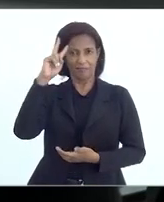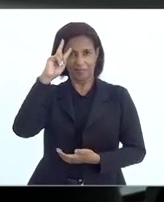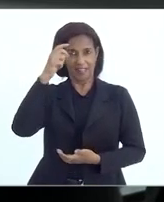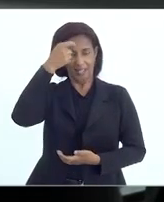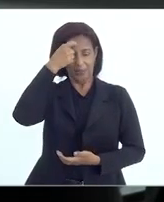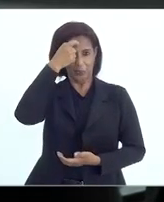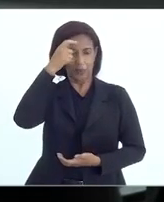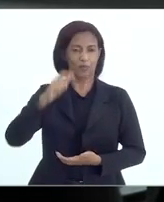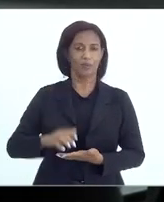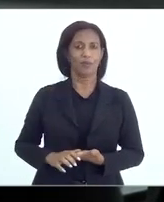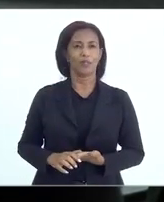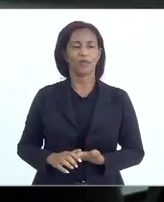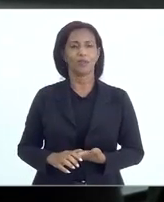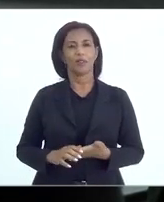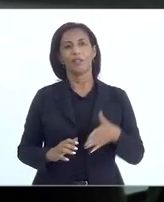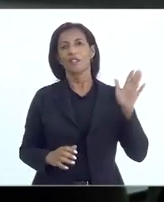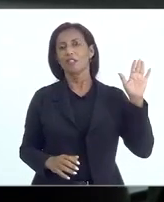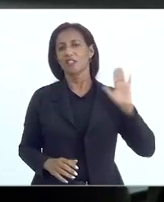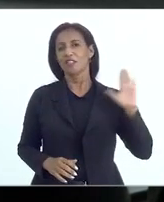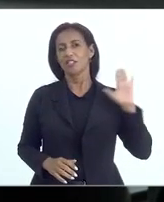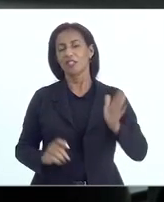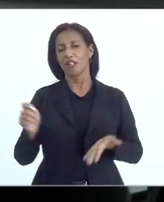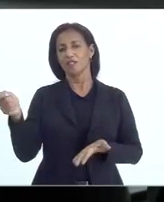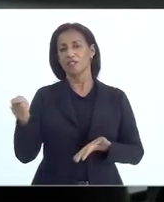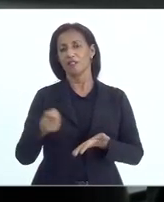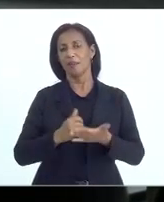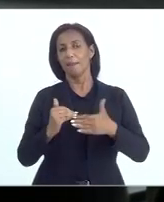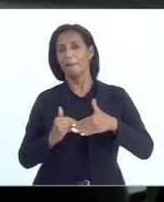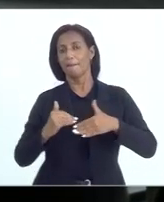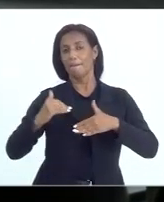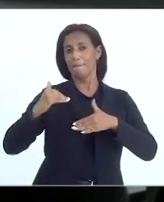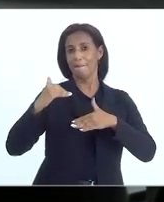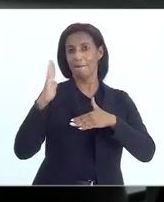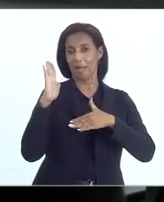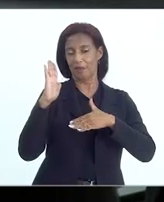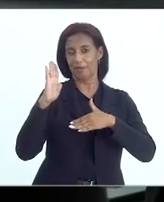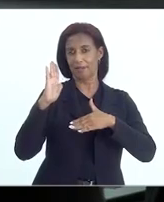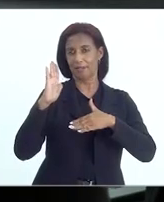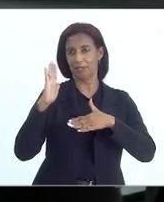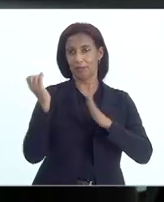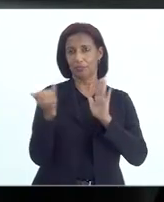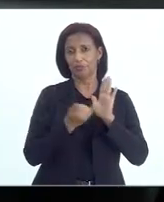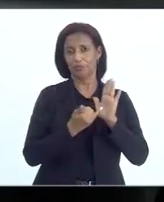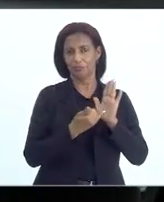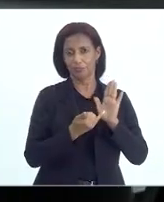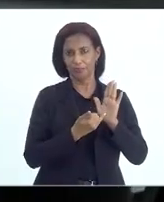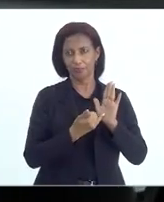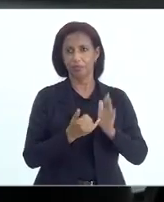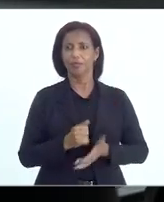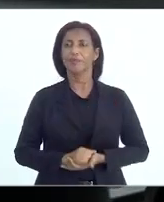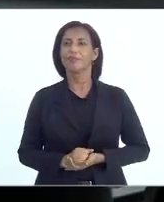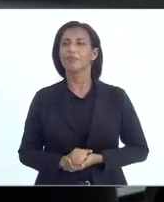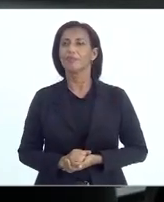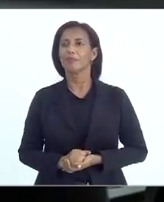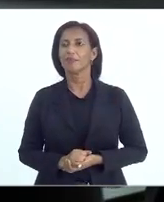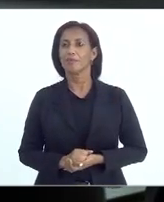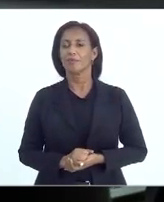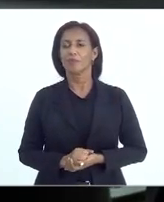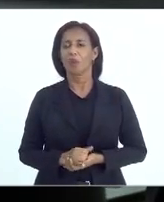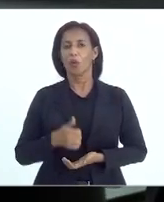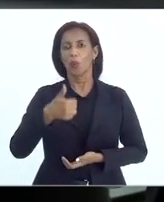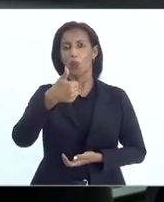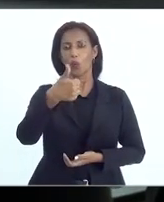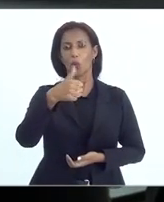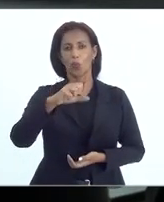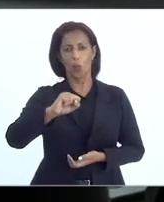reversão candidatos que se inscreveram cuidado e superior à prevista no edital que são chamados os